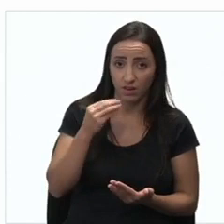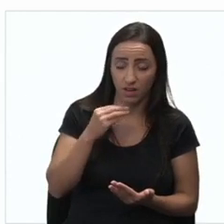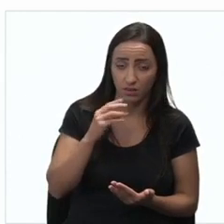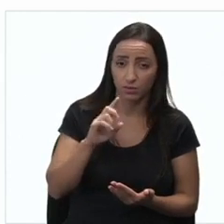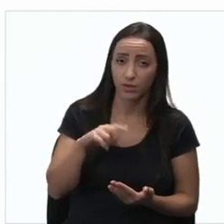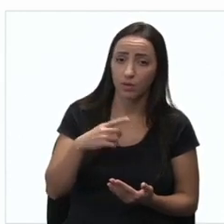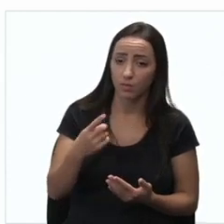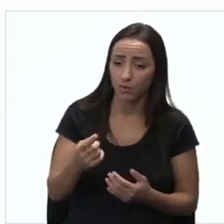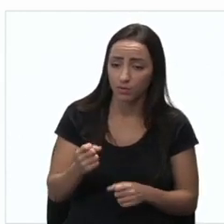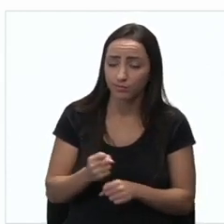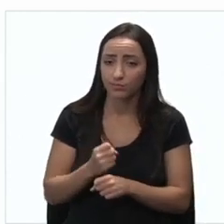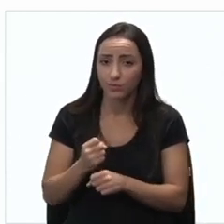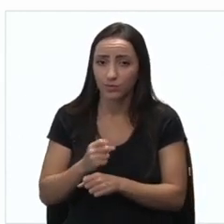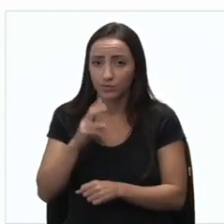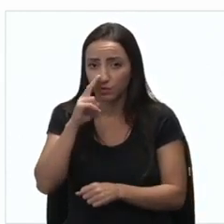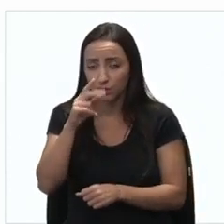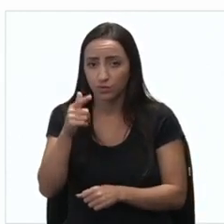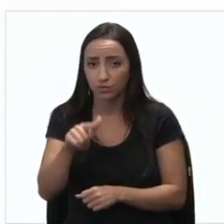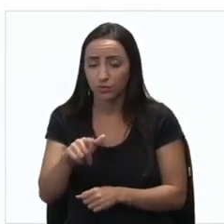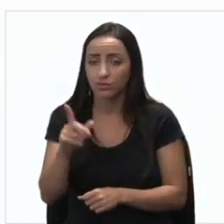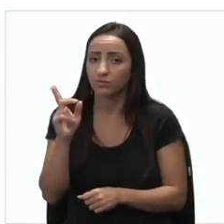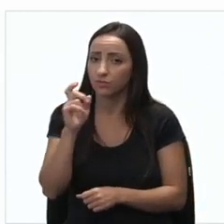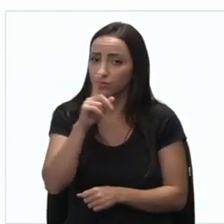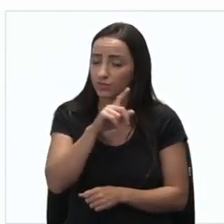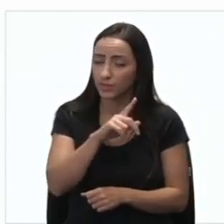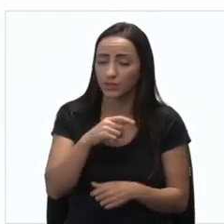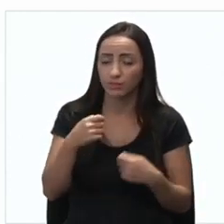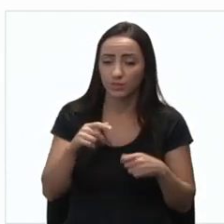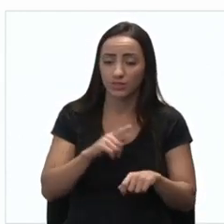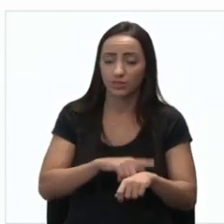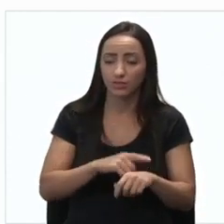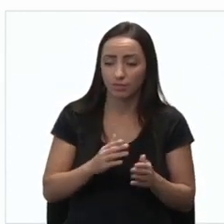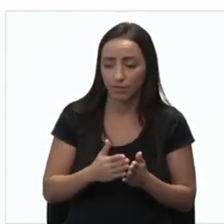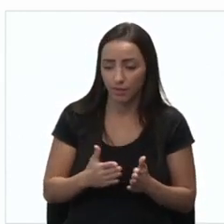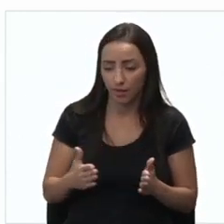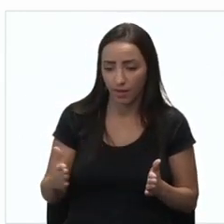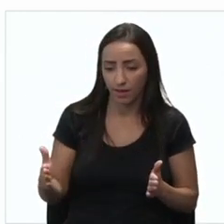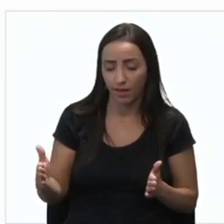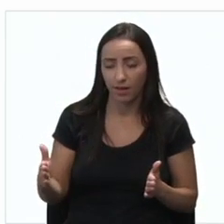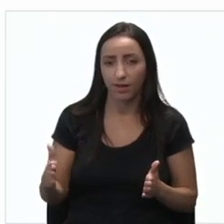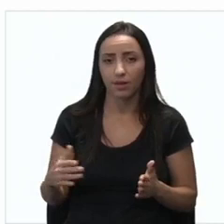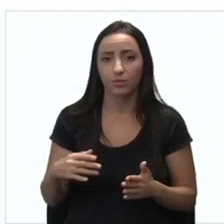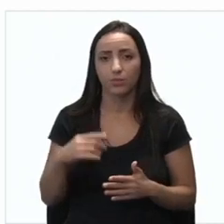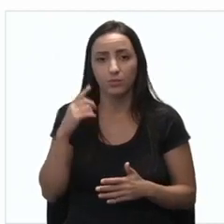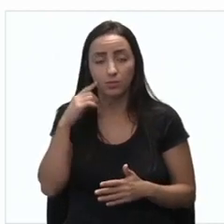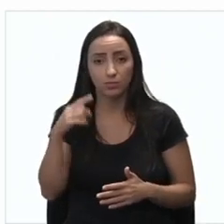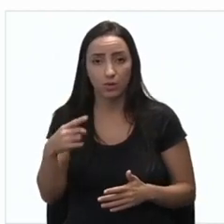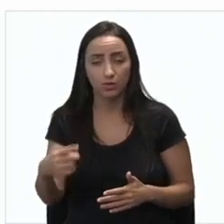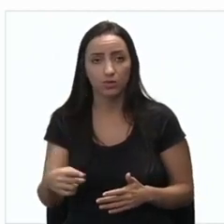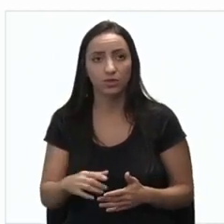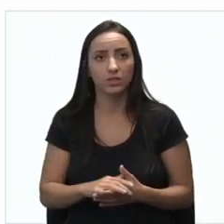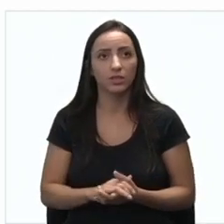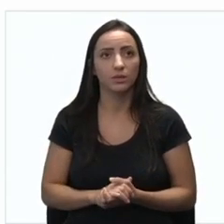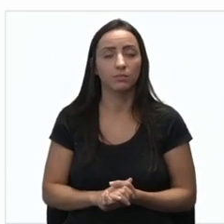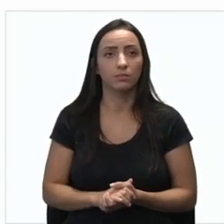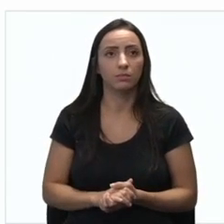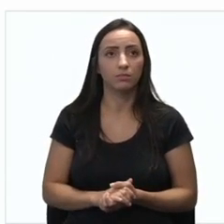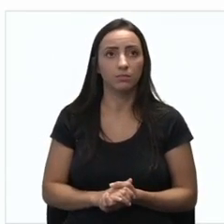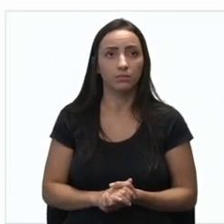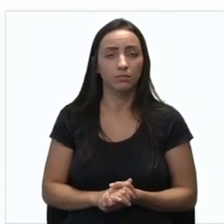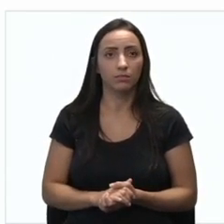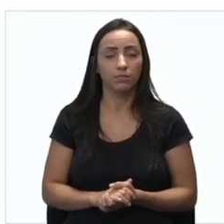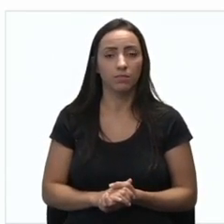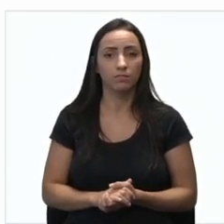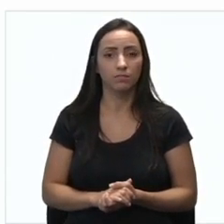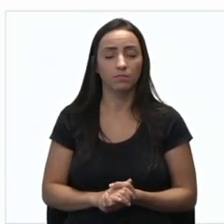construir novamente, é mais difícil, leva um tempo, uma constância, uma rotina, certo? E